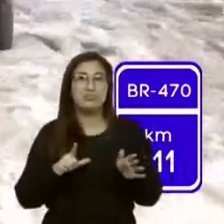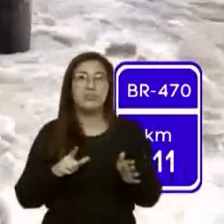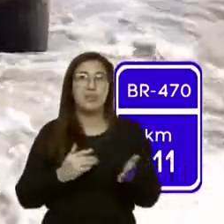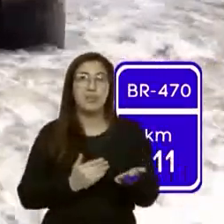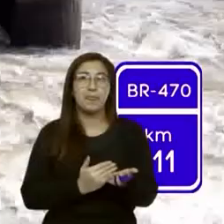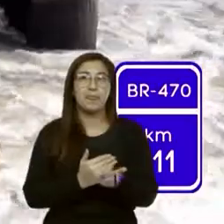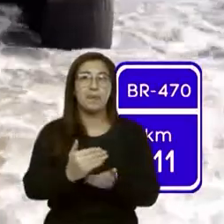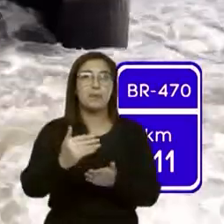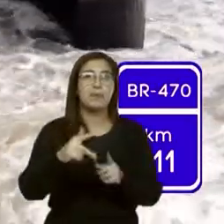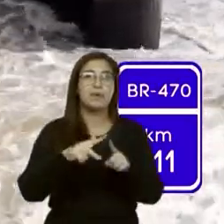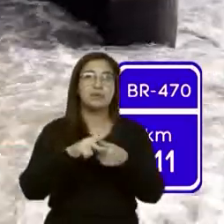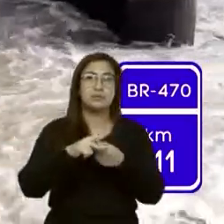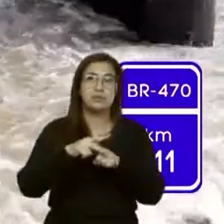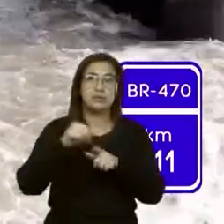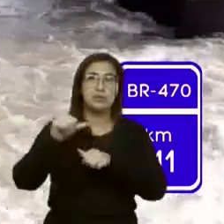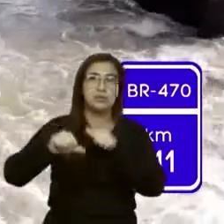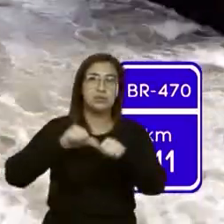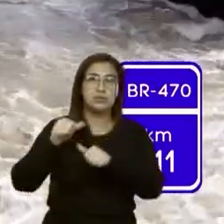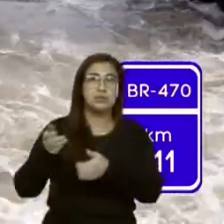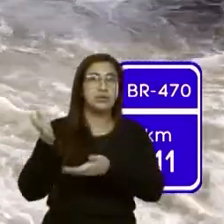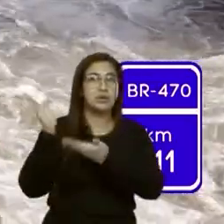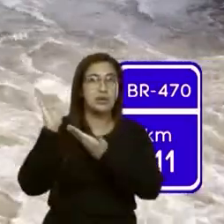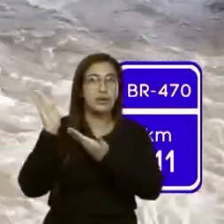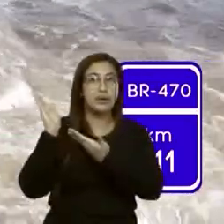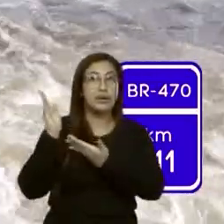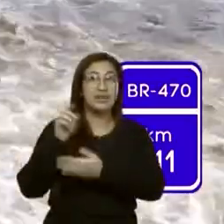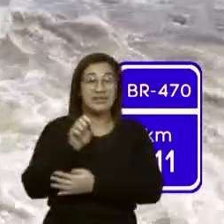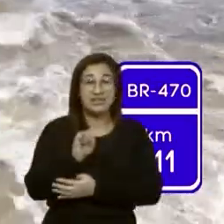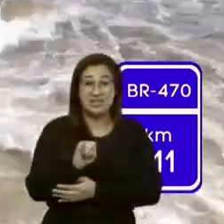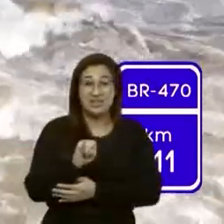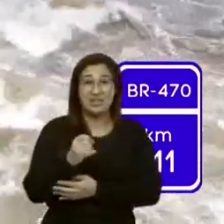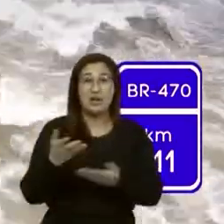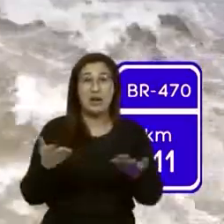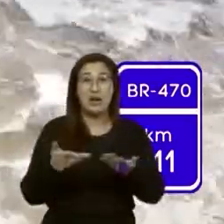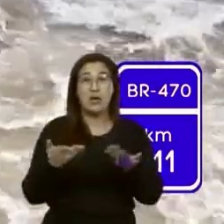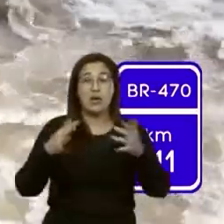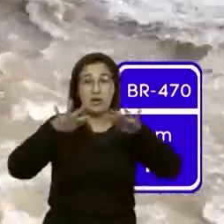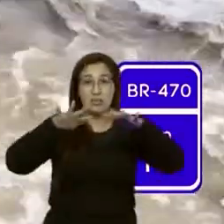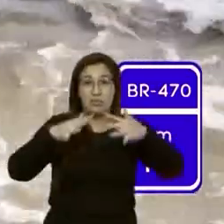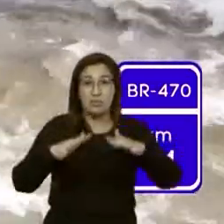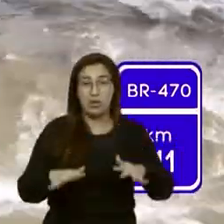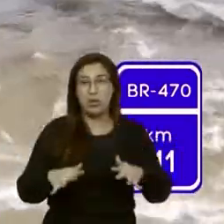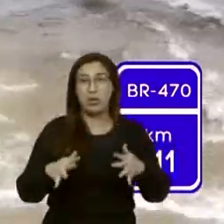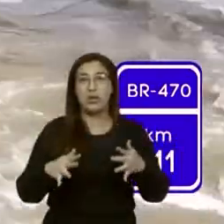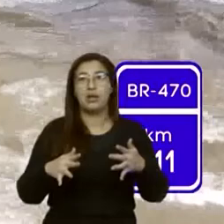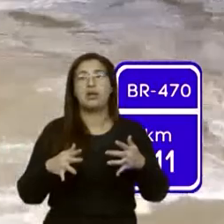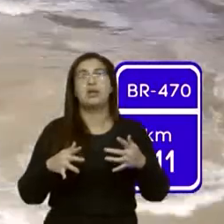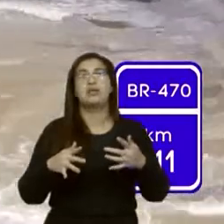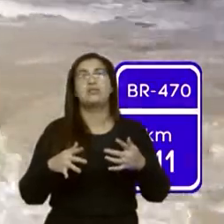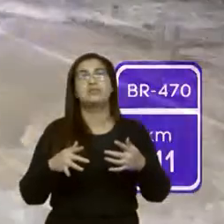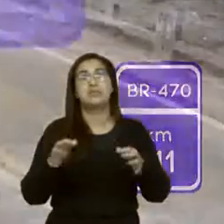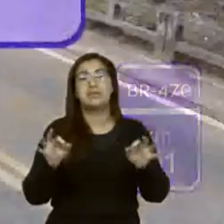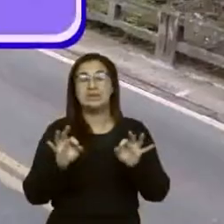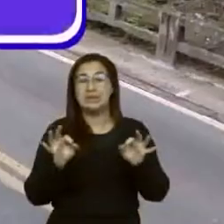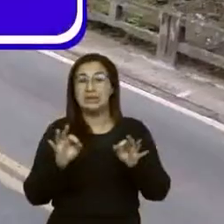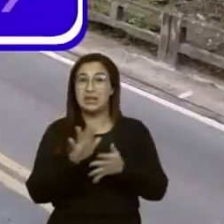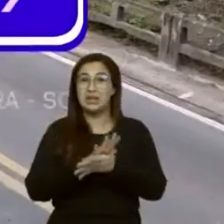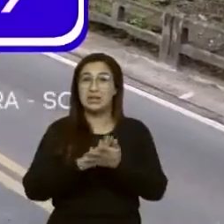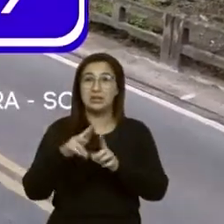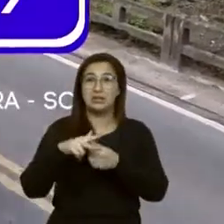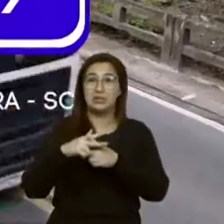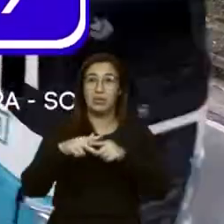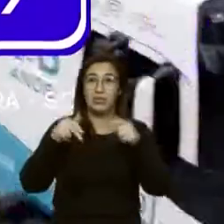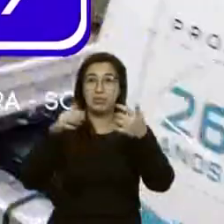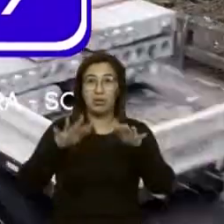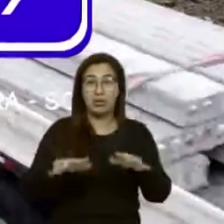essa reforma dessa ponte, porque se nós tivermos agora a reforma, ela vai ficar funcionando meia